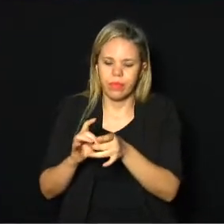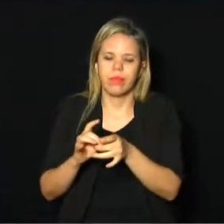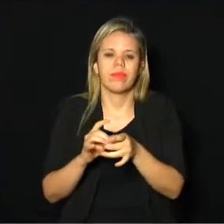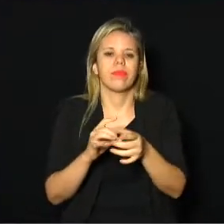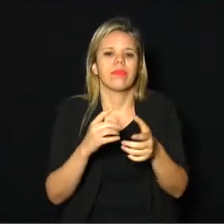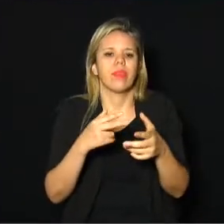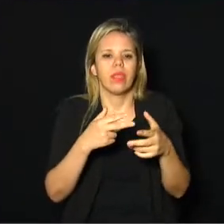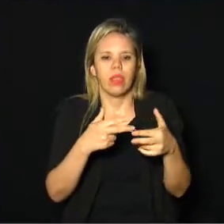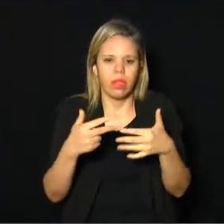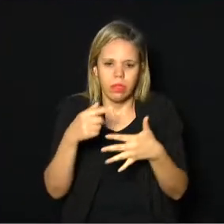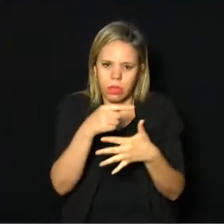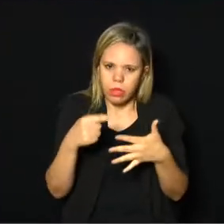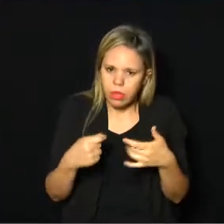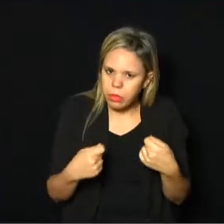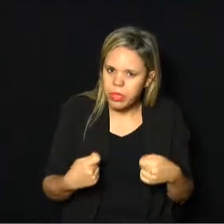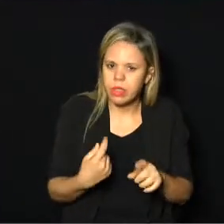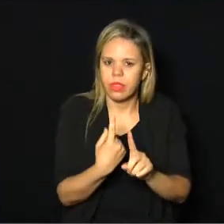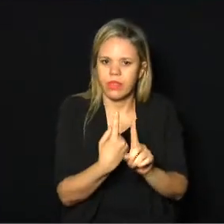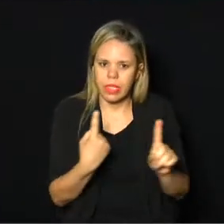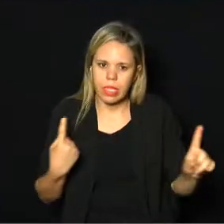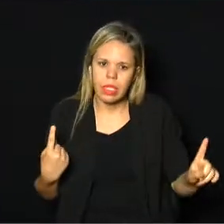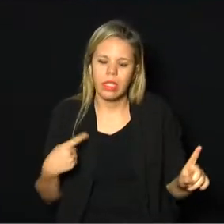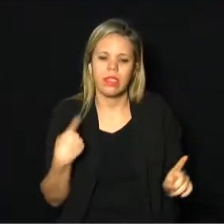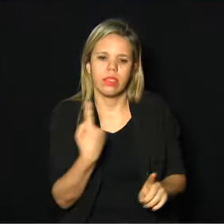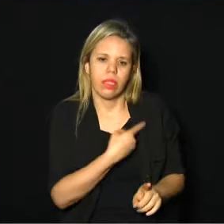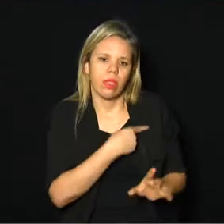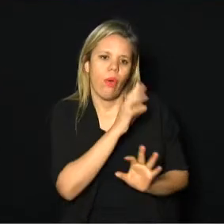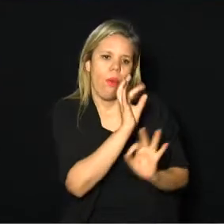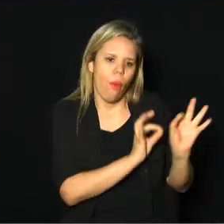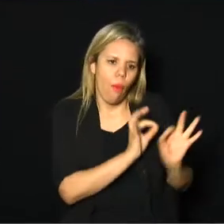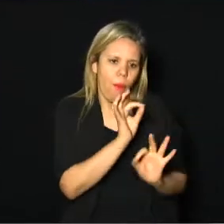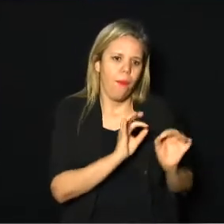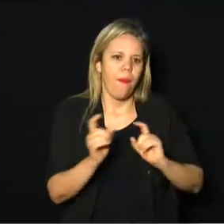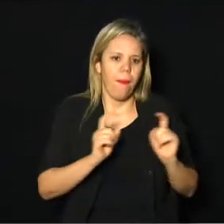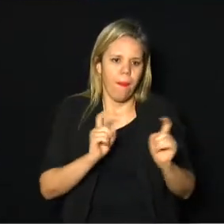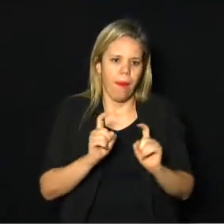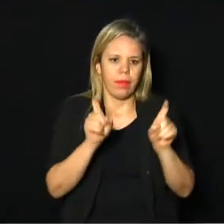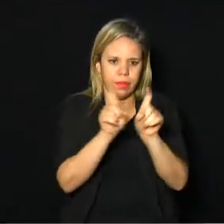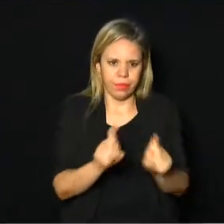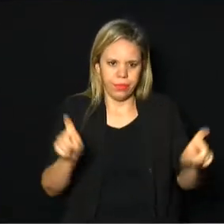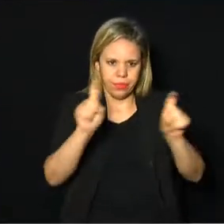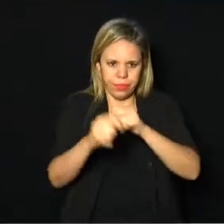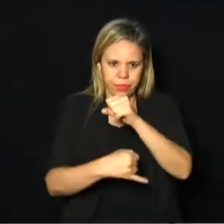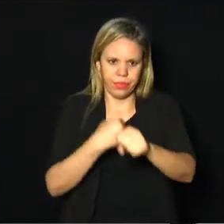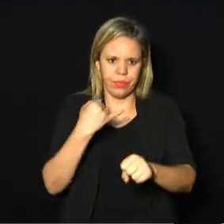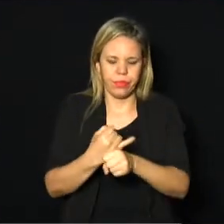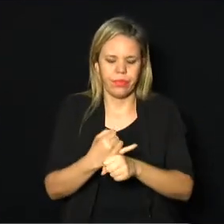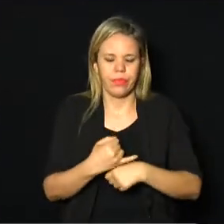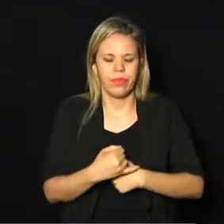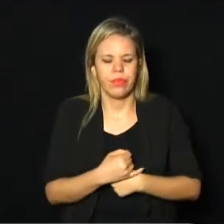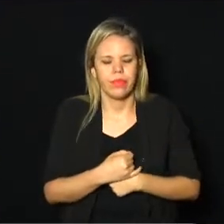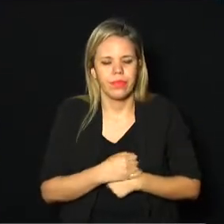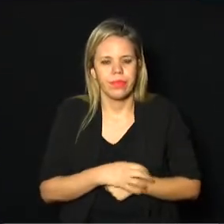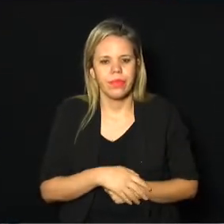necessidades de isolamento. Nós estamos organizando essa reunião remotamente. Essa reunião foi